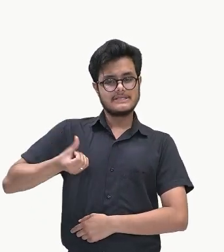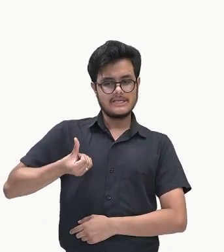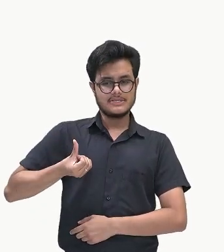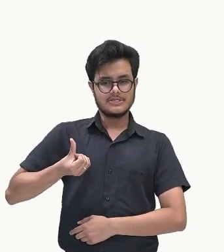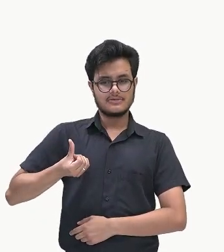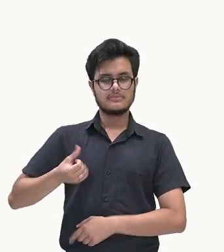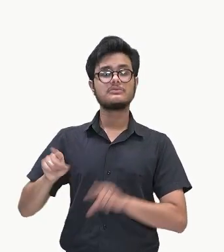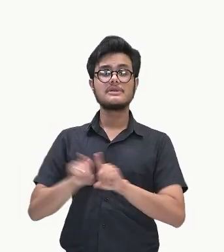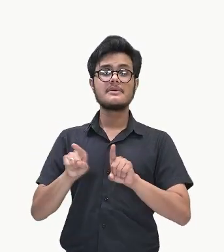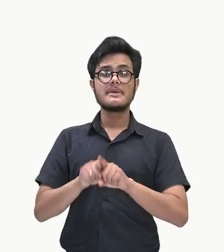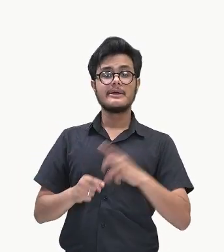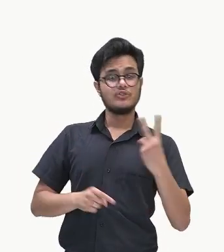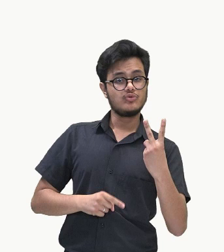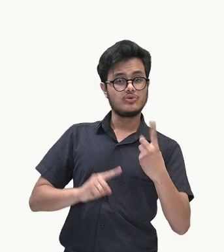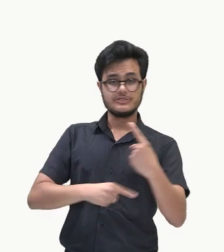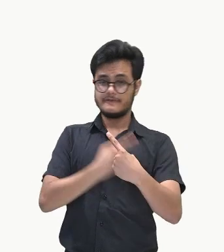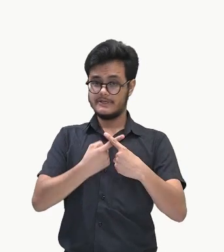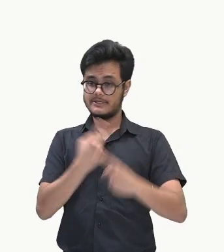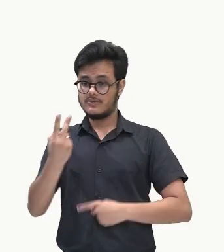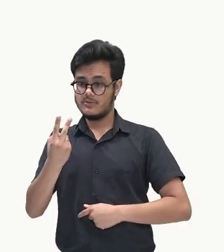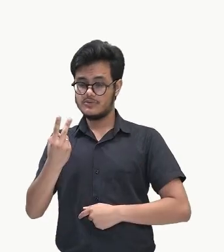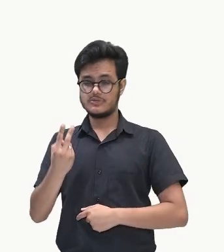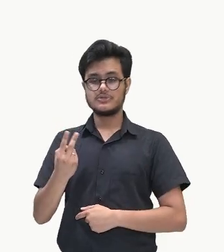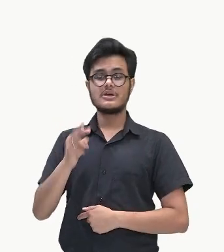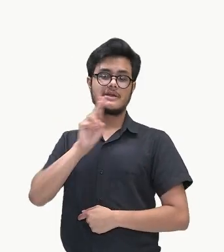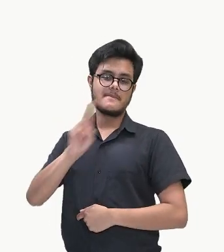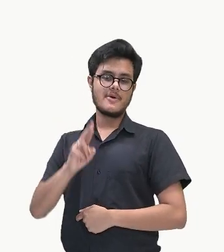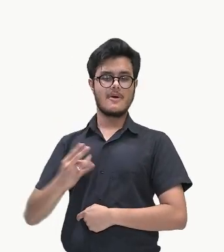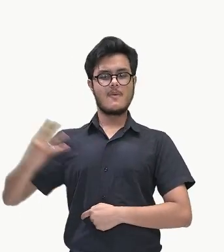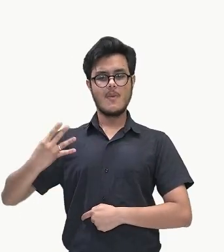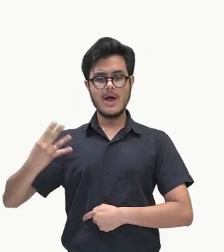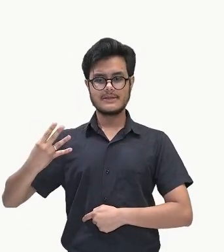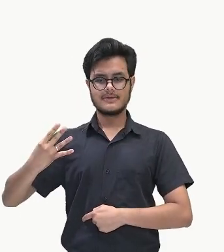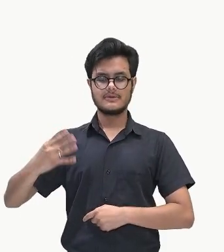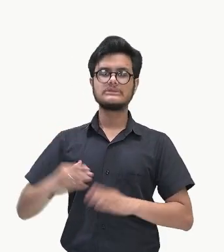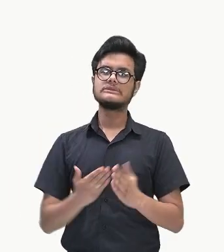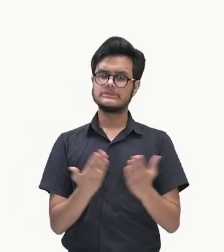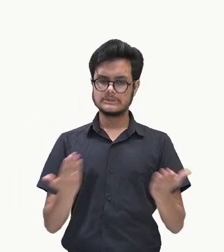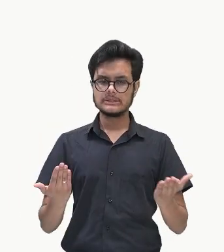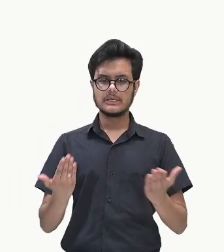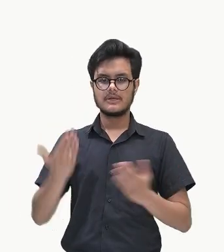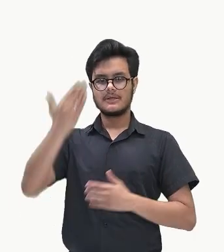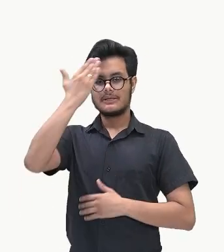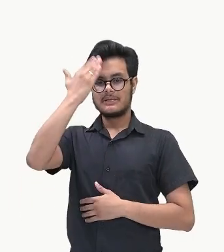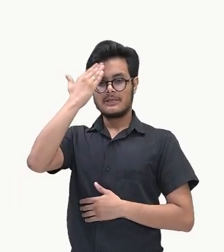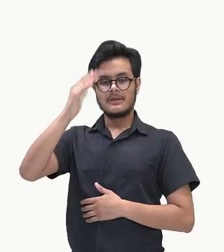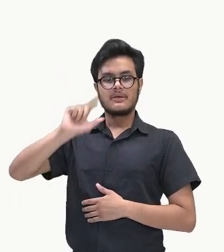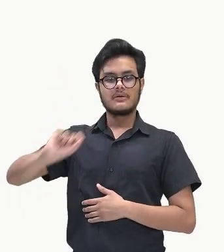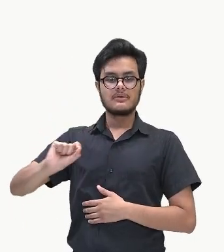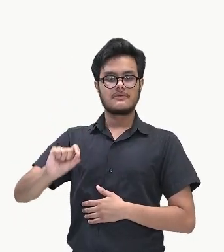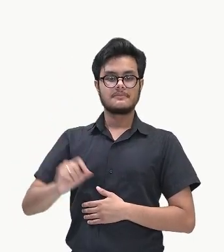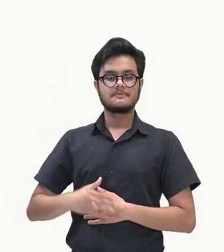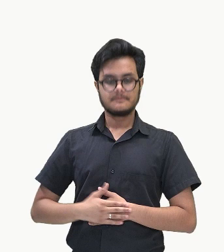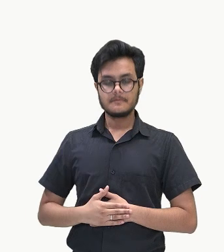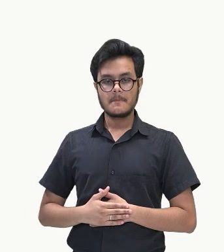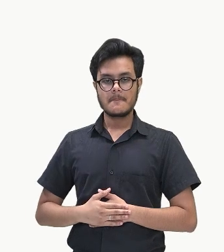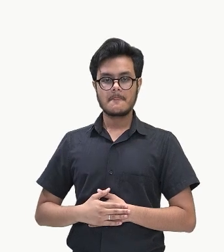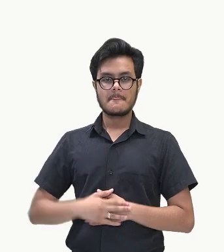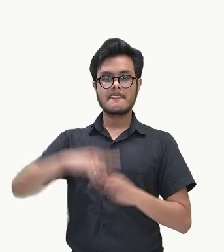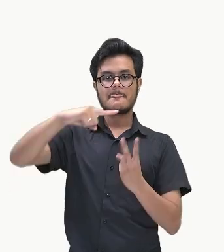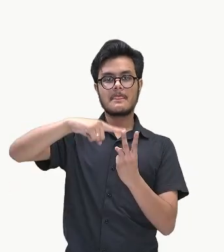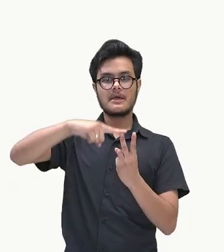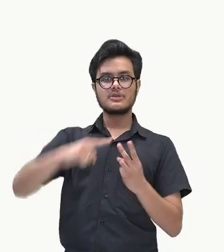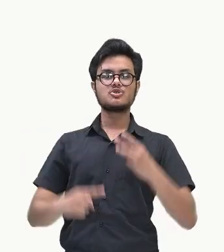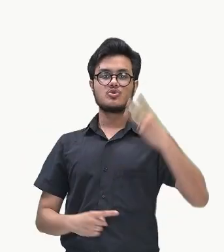2, 4. Logo, a minha raiz, ó, raiz cúbica de 3